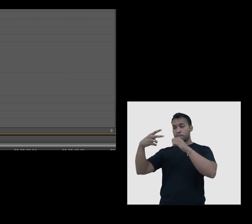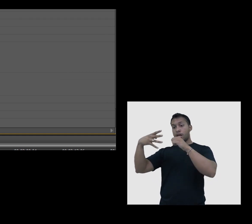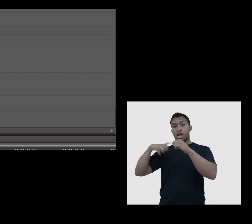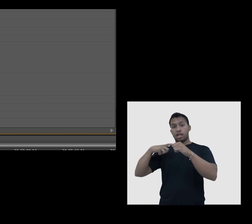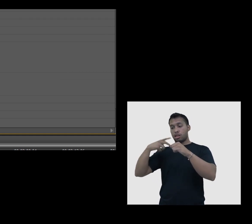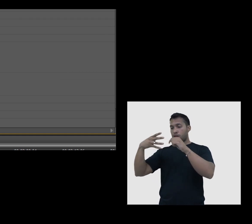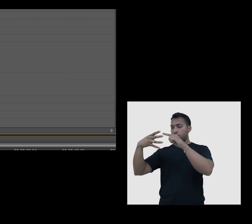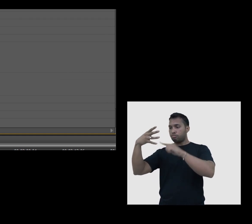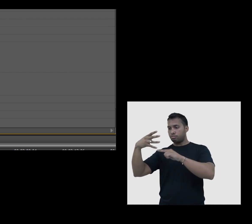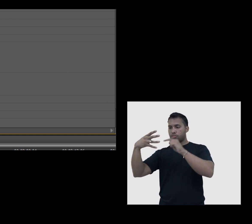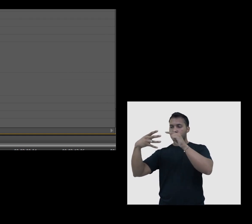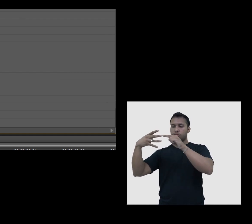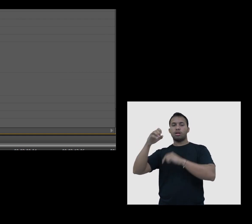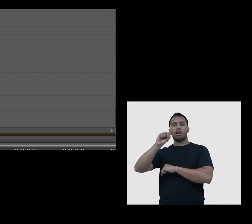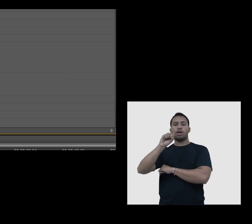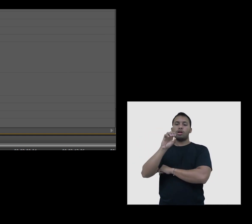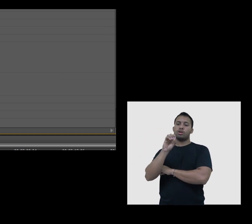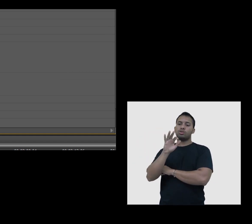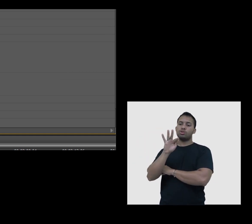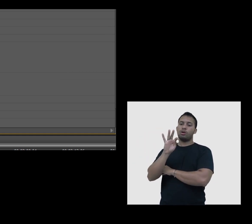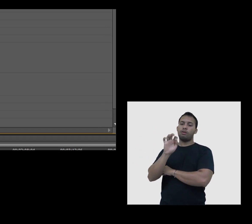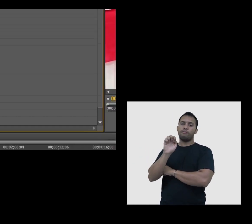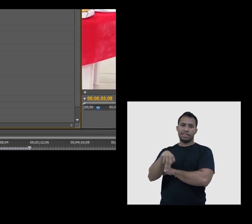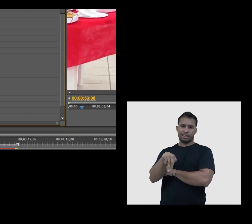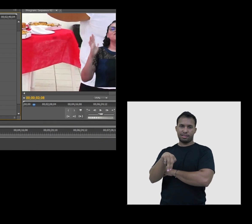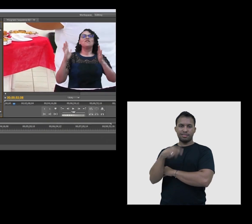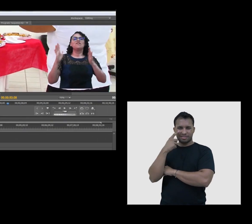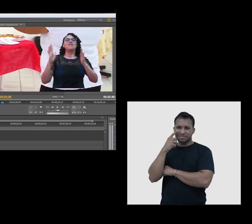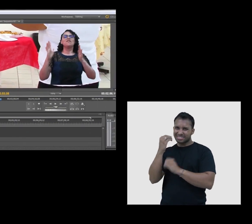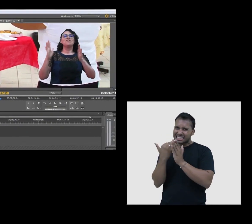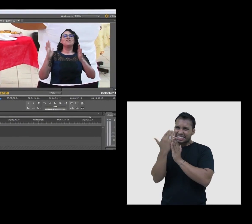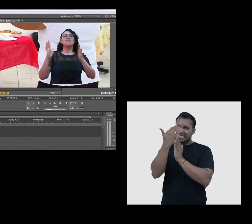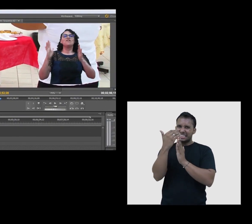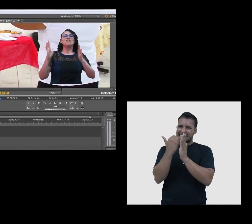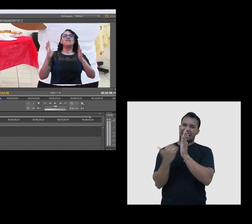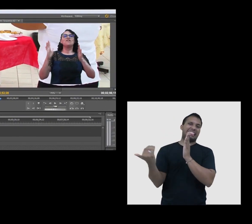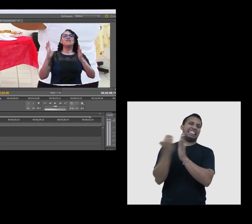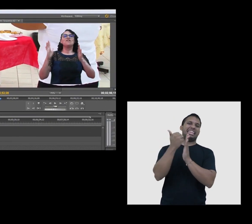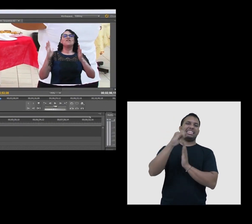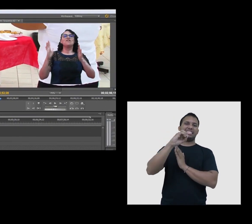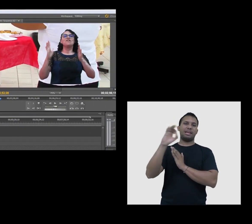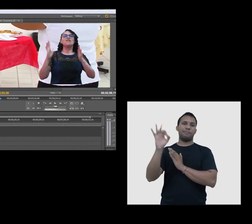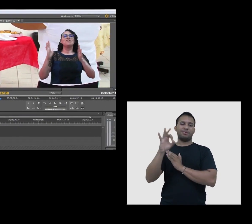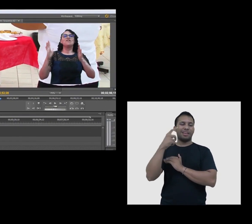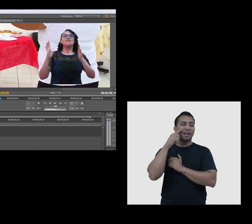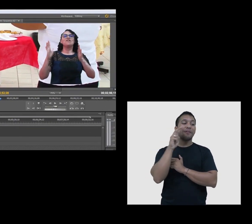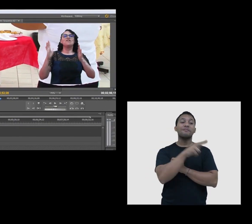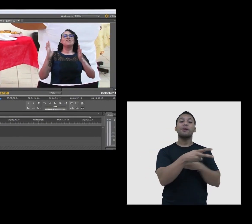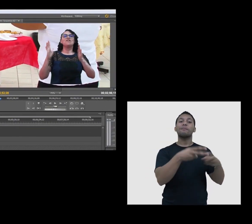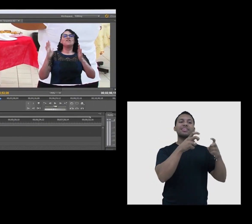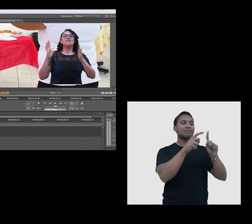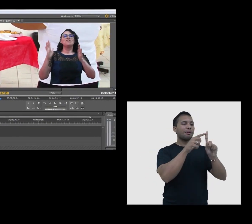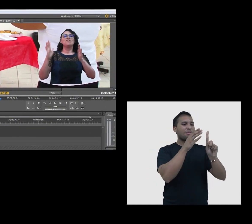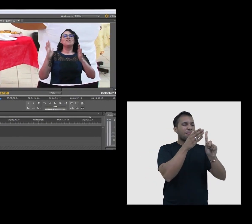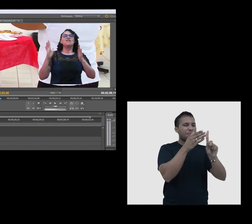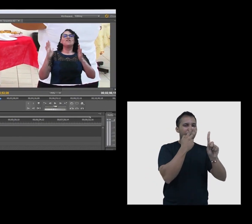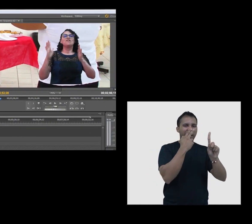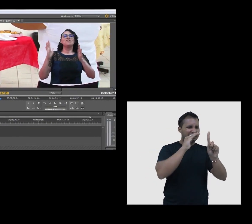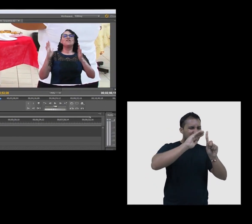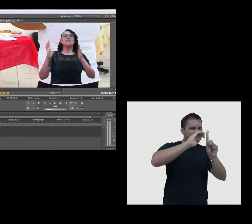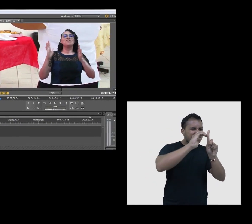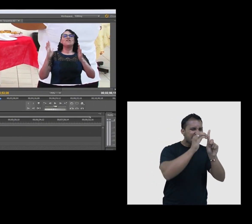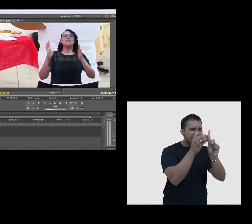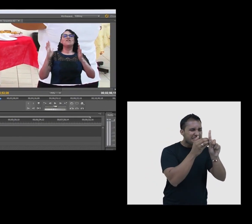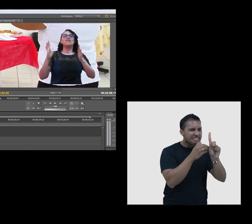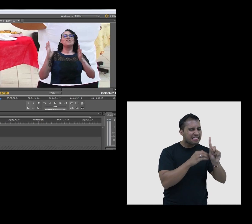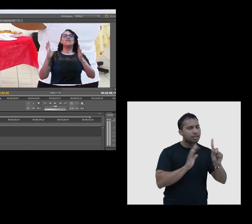como é que fica. Ele meio que corta um pouco do contorno da pessoa, né? Então a gente usa pouco. Eu vou parar aqui no